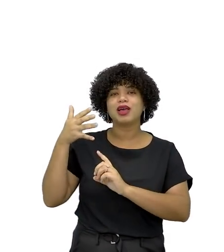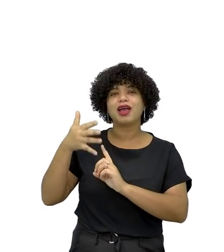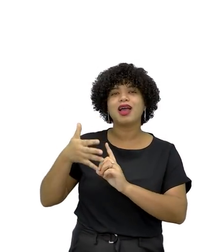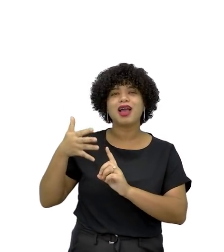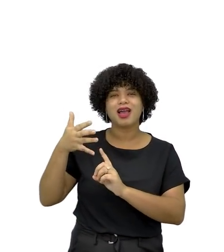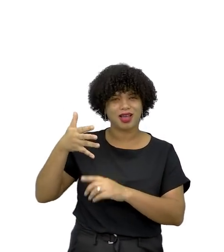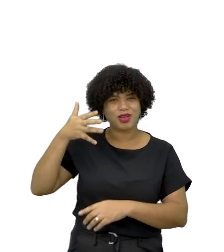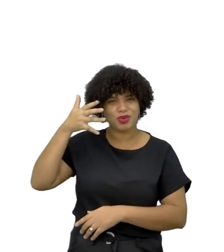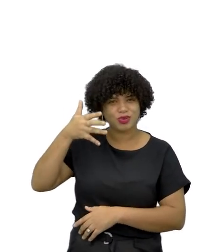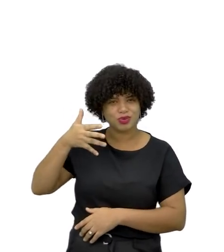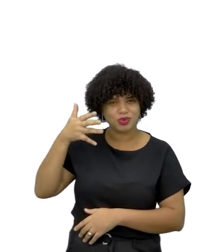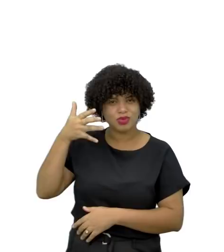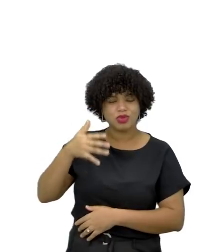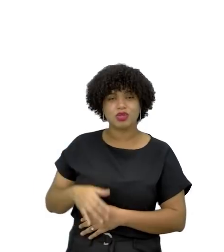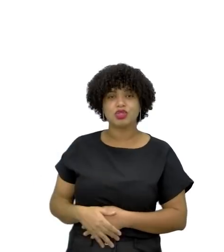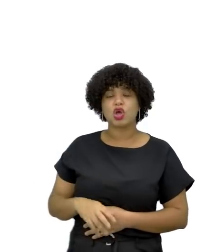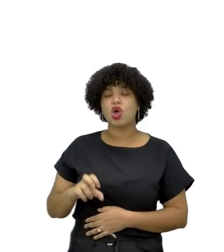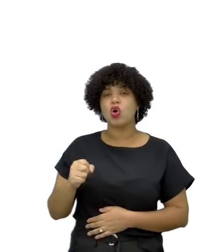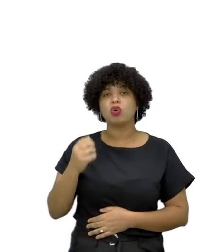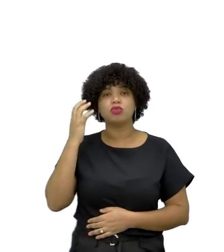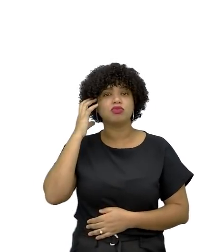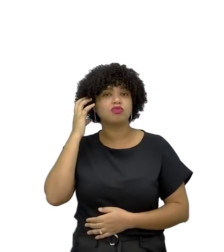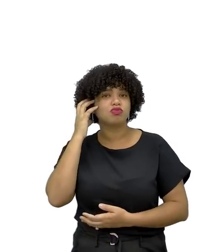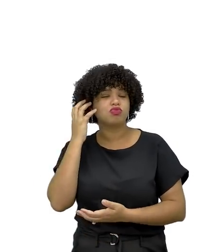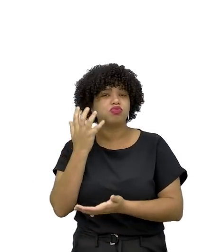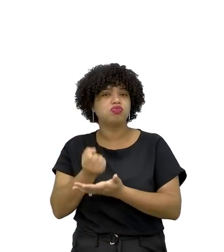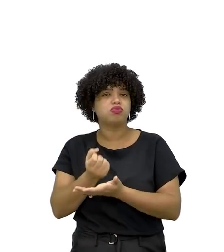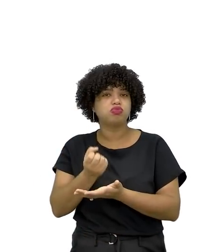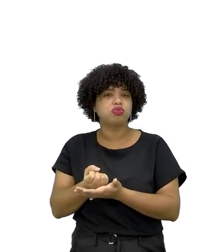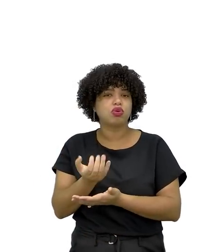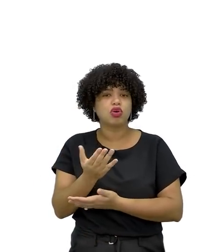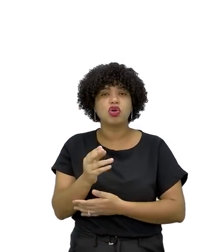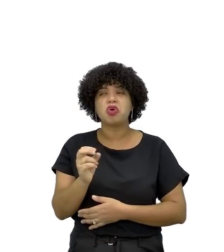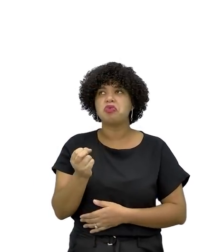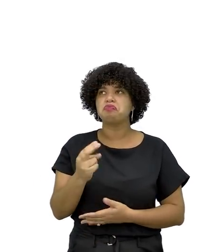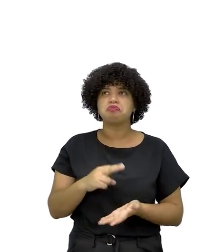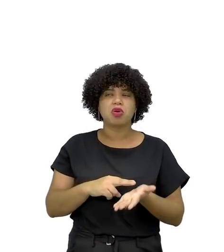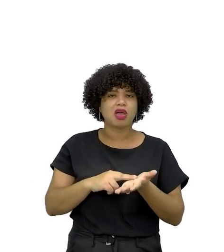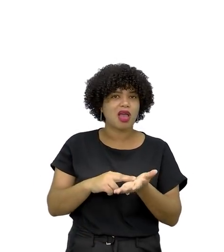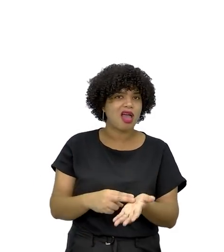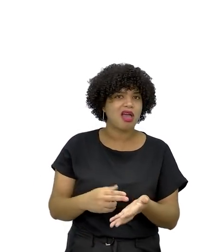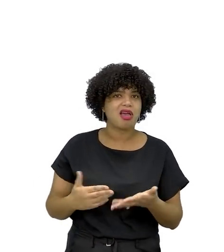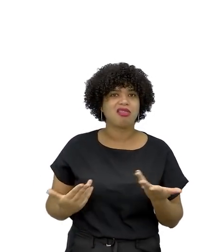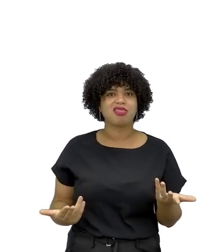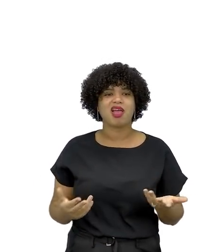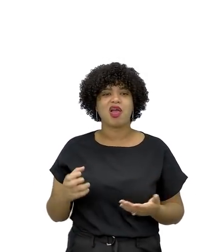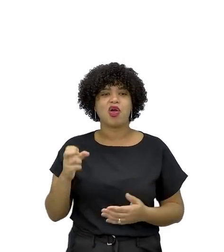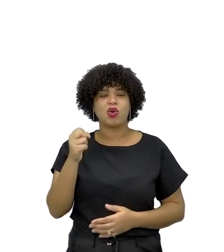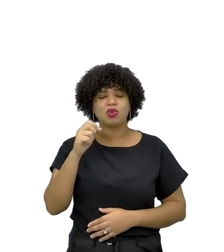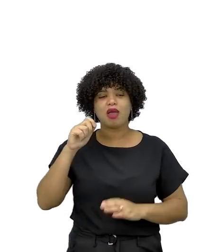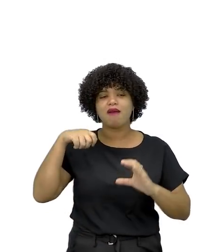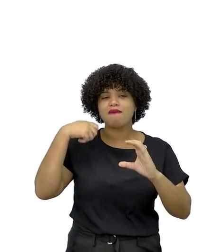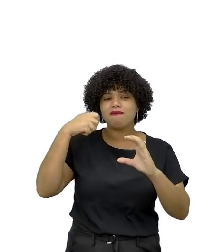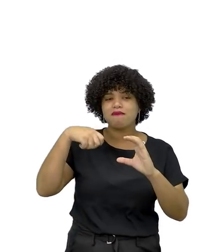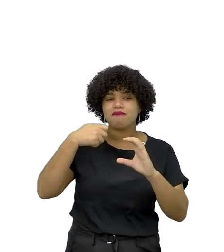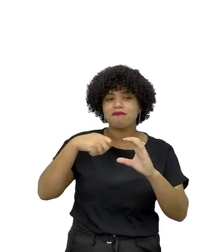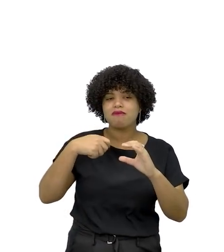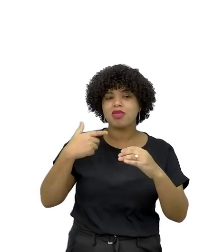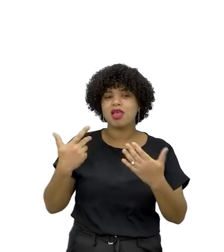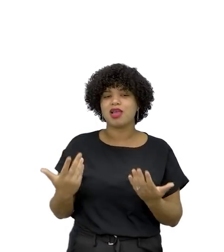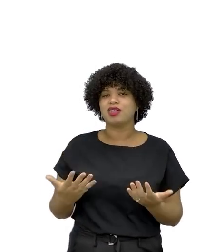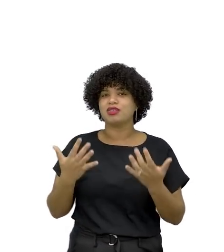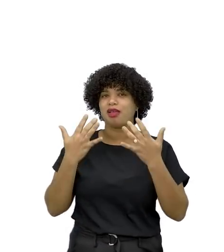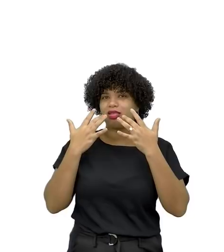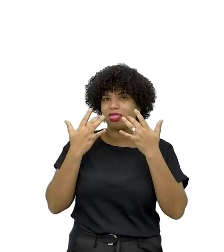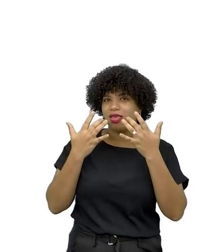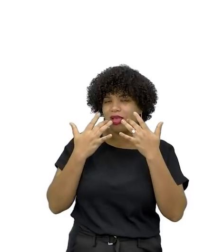ou em forma de vídeo, de podcast, de cartas, de teatro, artigos de opinião, infográfico. Então, a